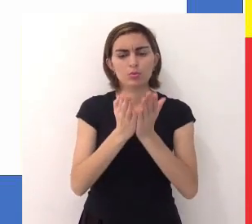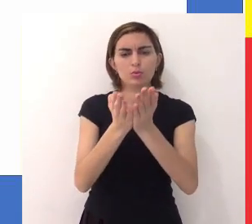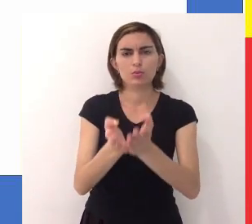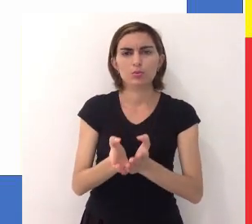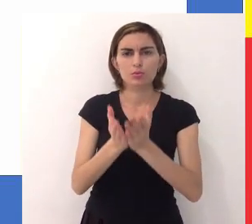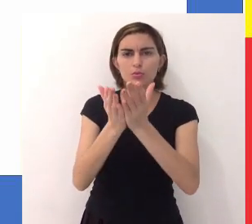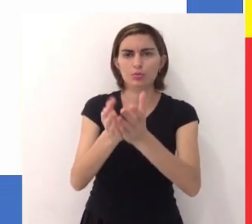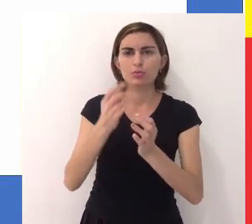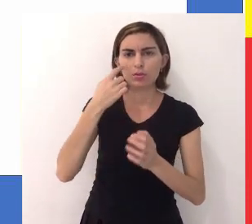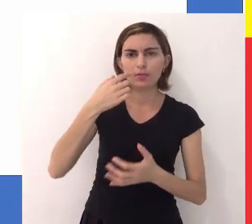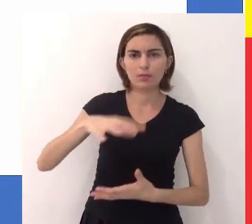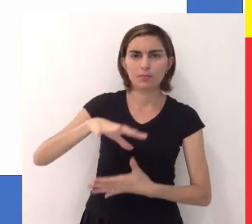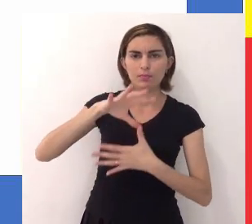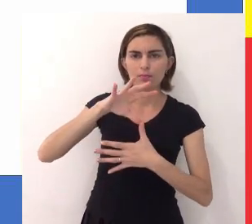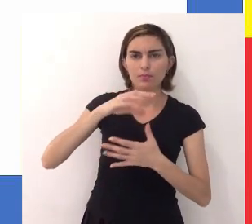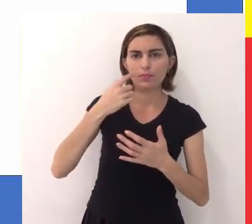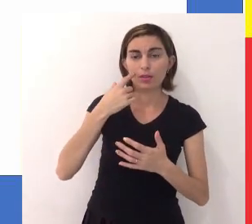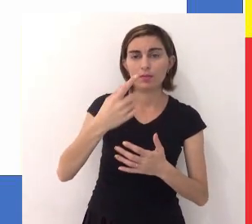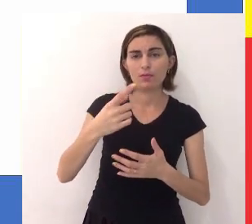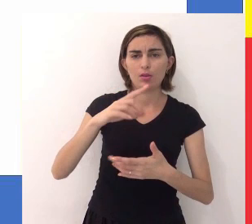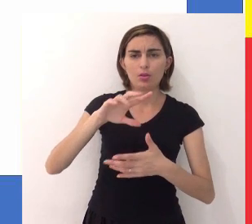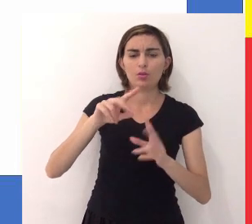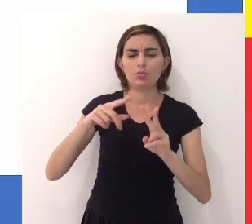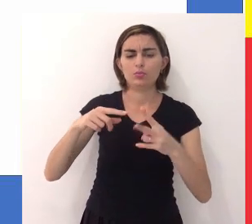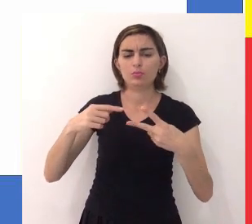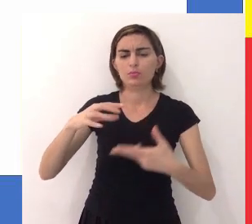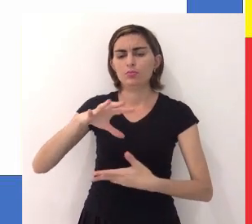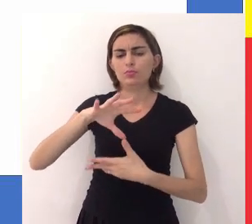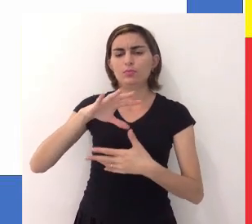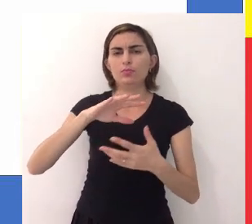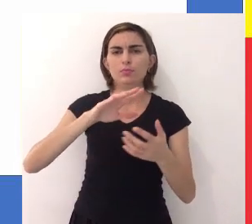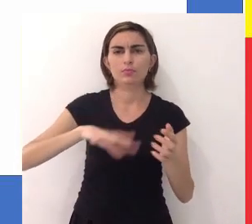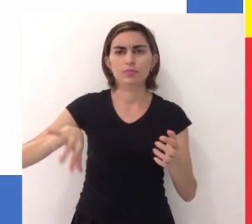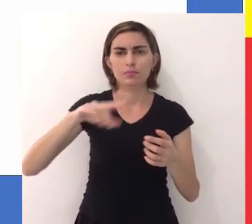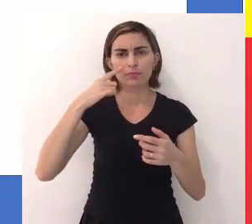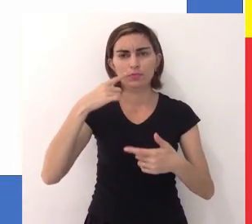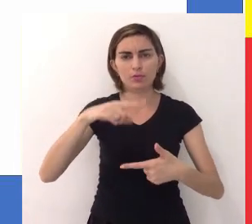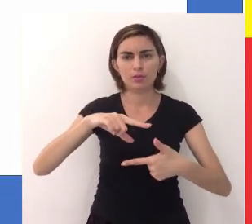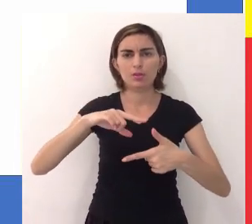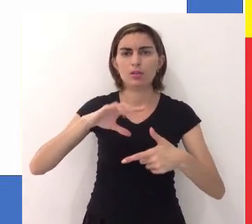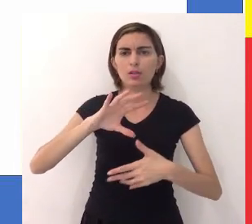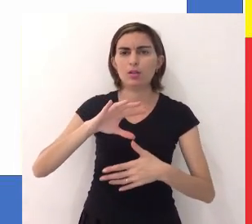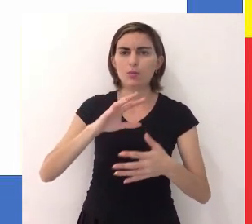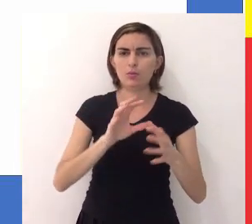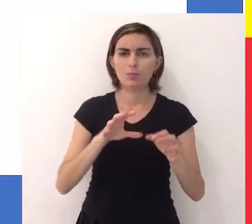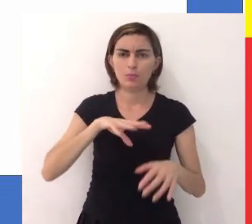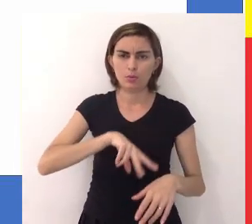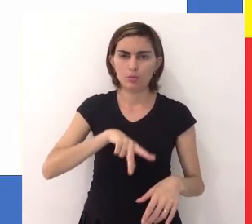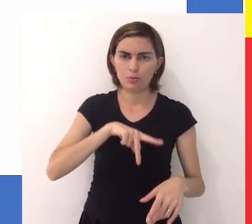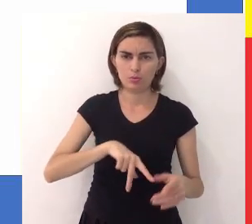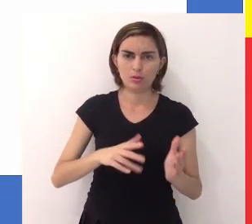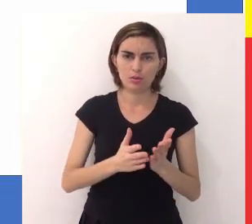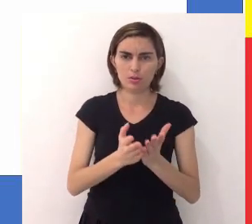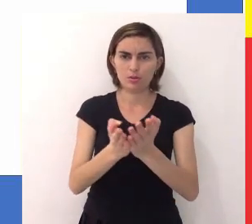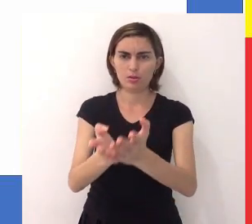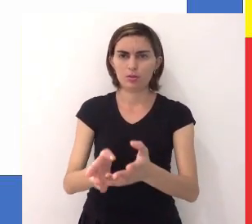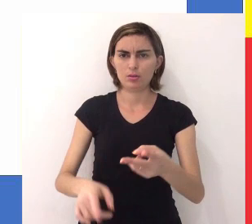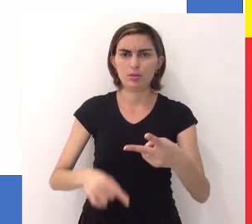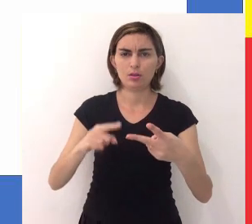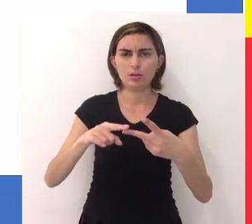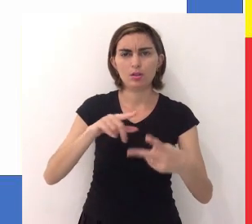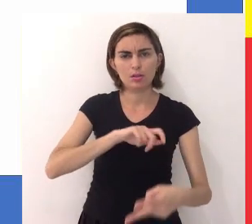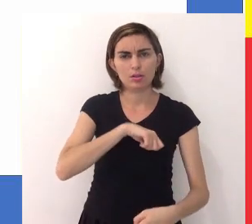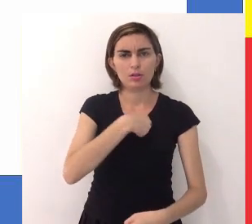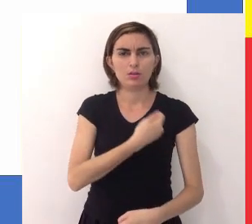acompanhar, como vocês veem na tela, a gente vai dividir em dois times para ficar bem dinâmico, tá? A gente vai ter o time dos portugueses e vamos ter também o time